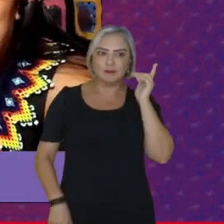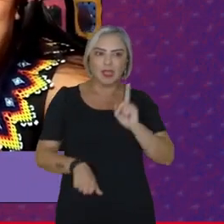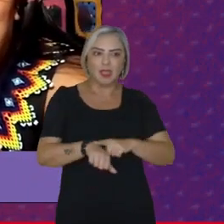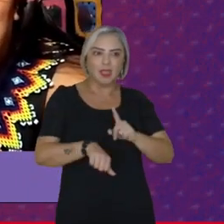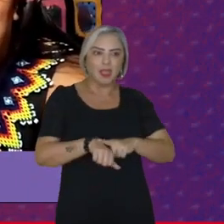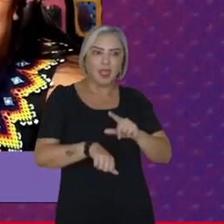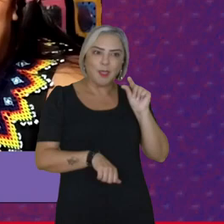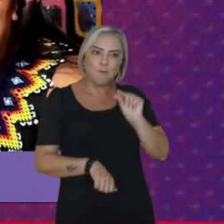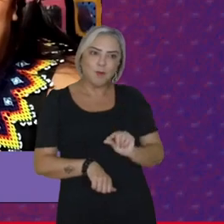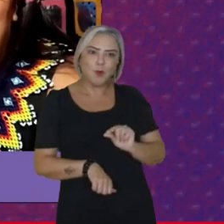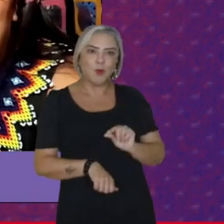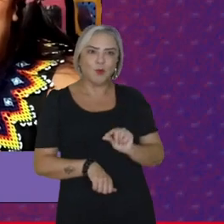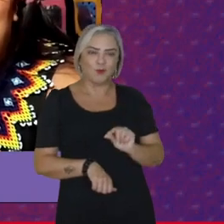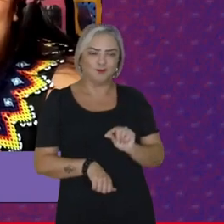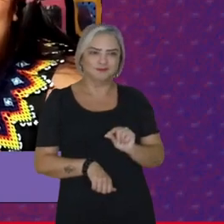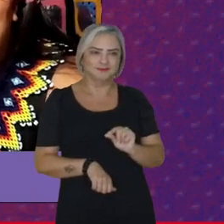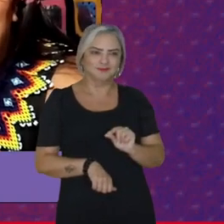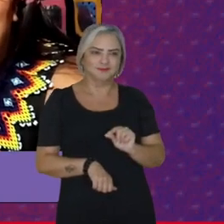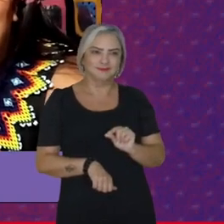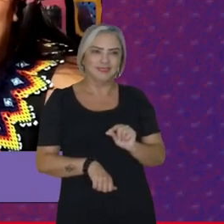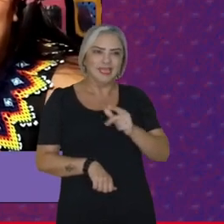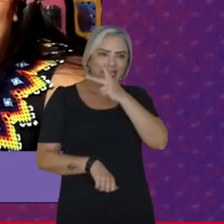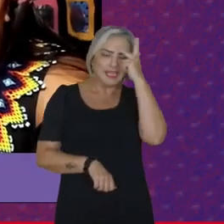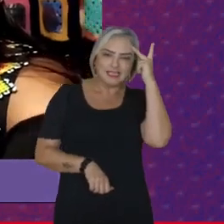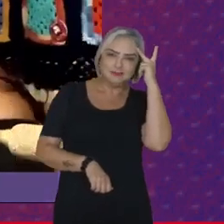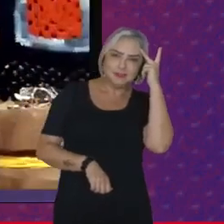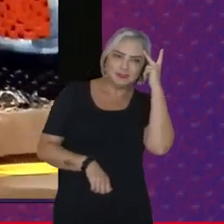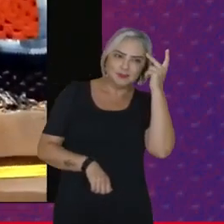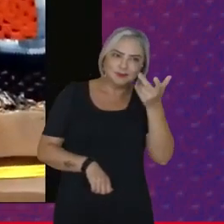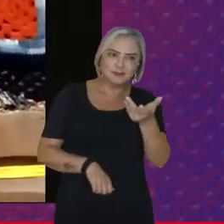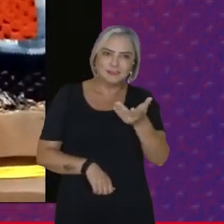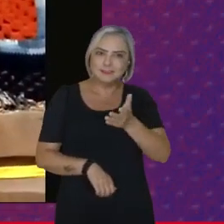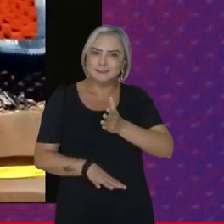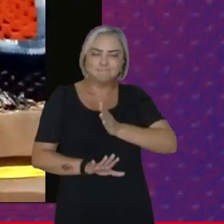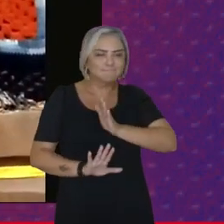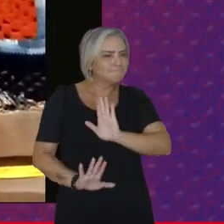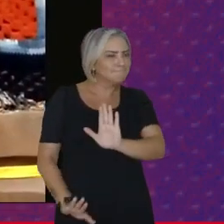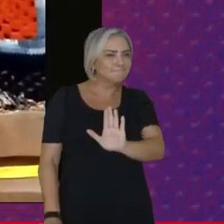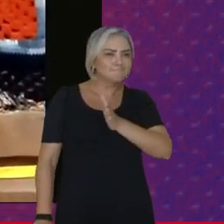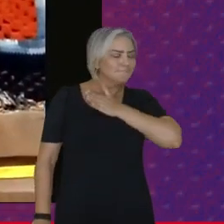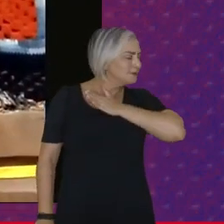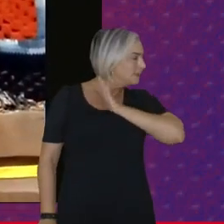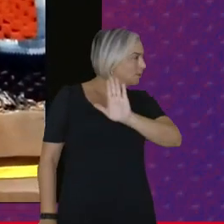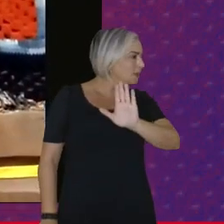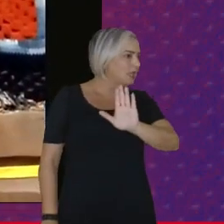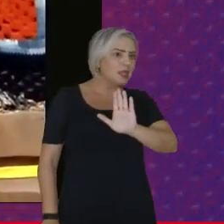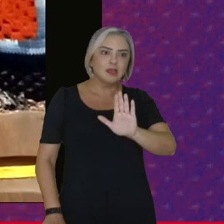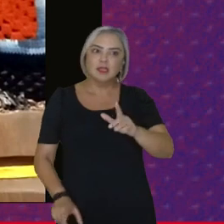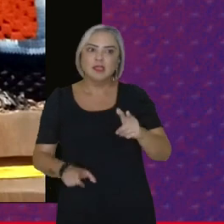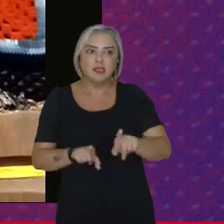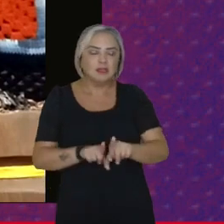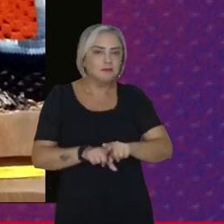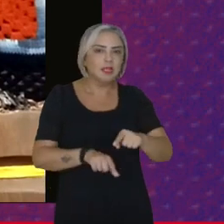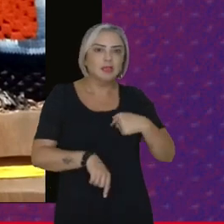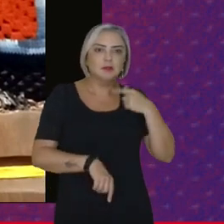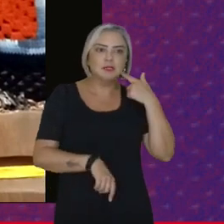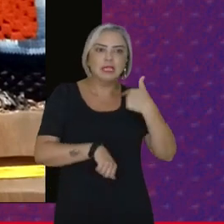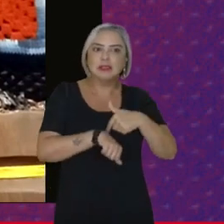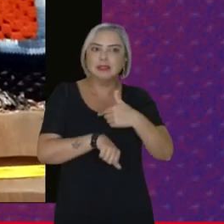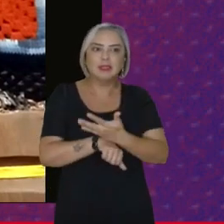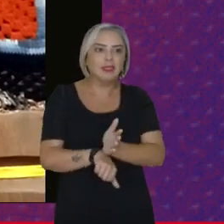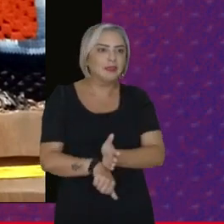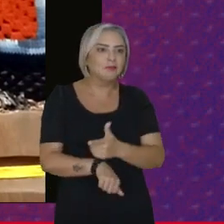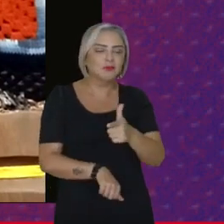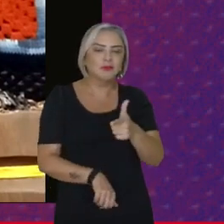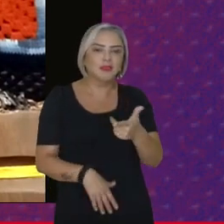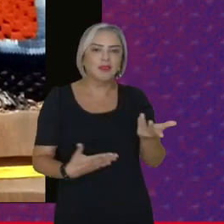é pouquinho e que as pessoas não querem e não têm tempo para nos ouvir.